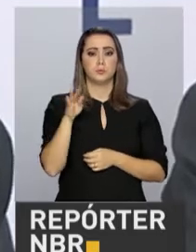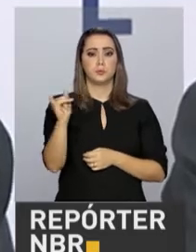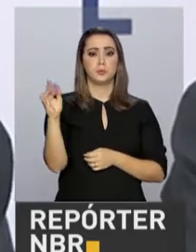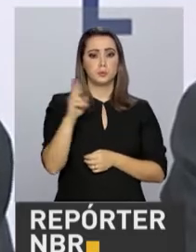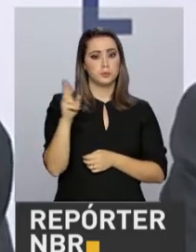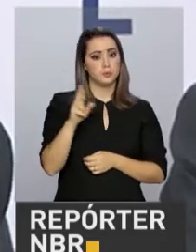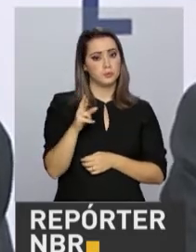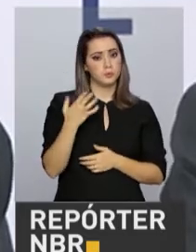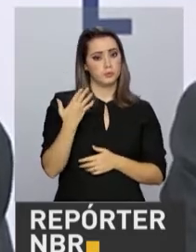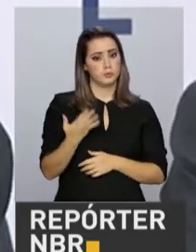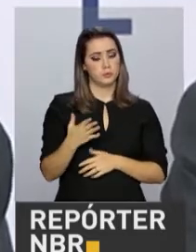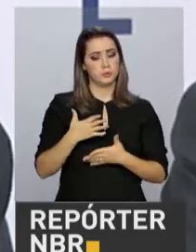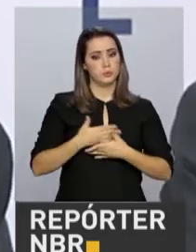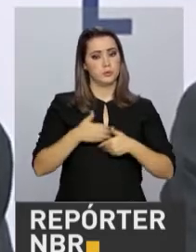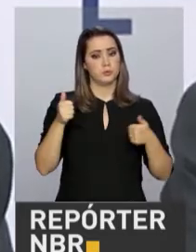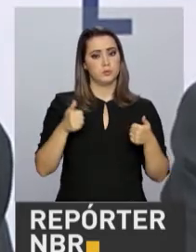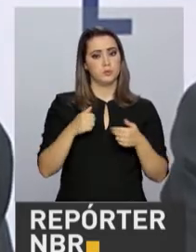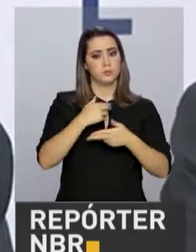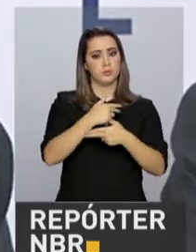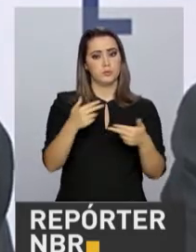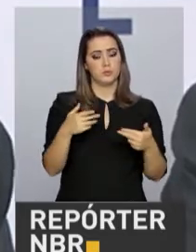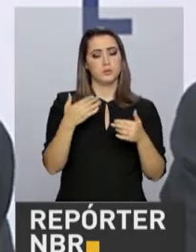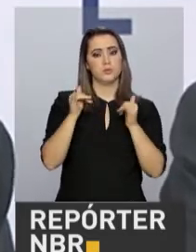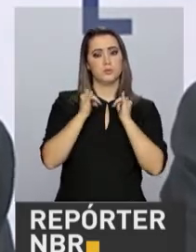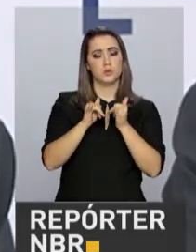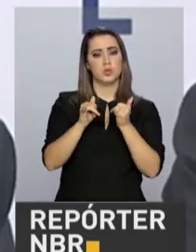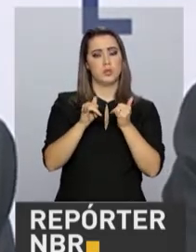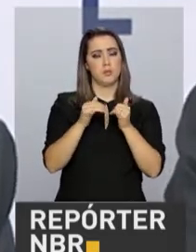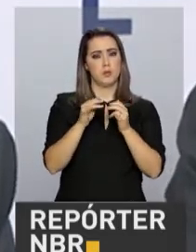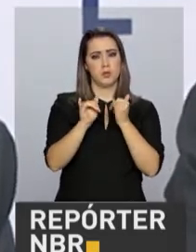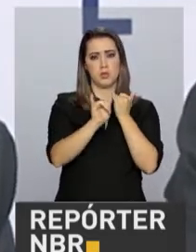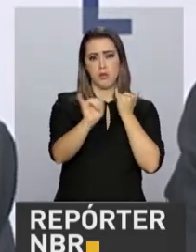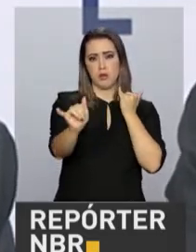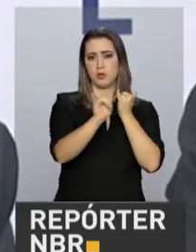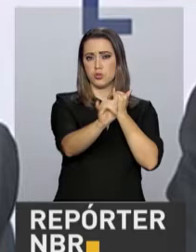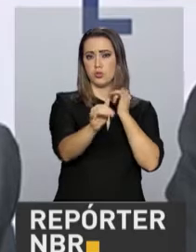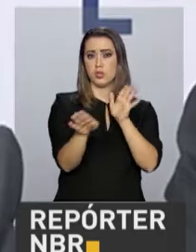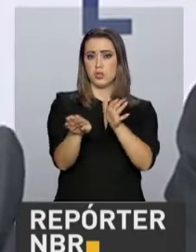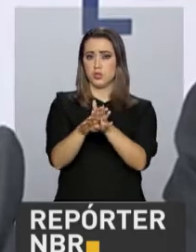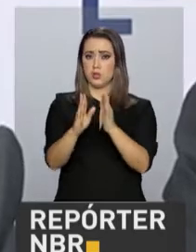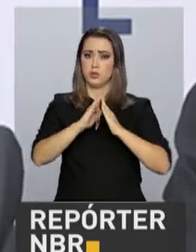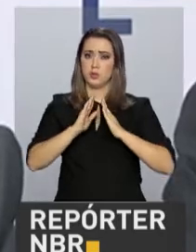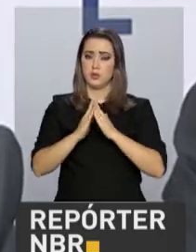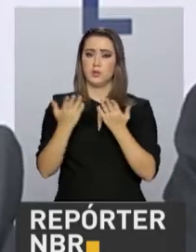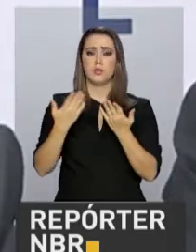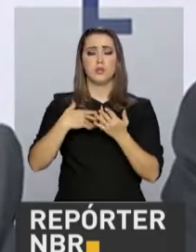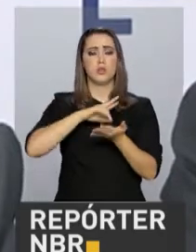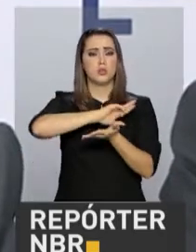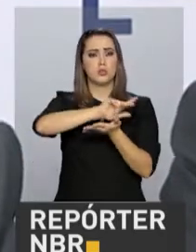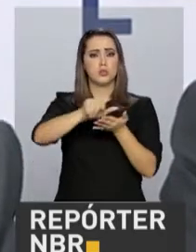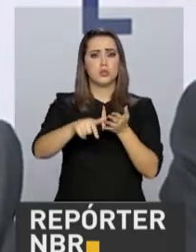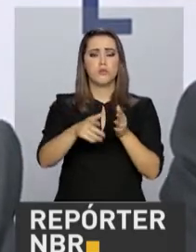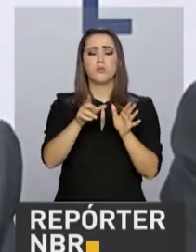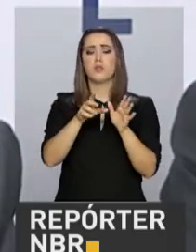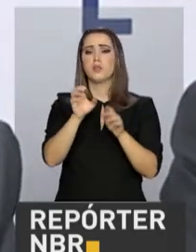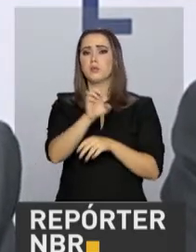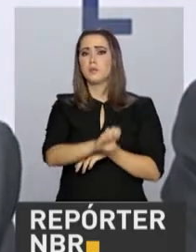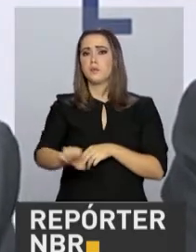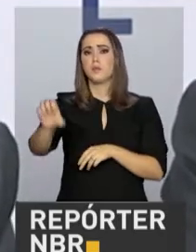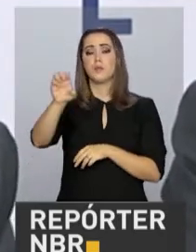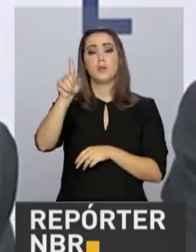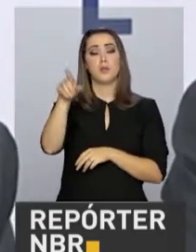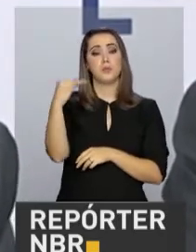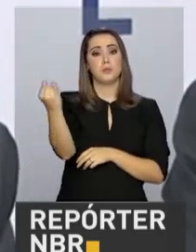reais na melhoria das qualidades de fornecimento, Então, para o Paraná, Bahia e Pernambuco, extrema